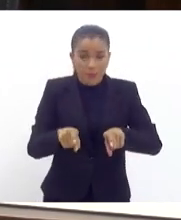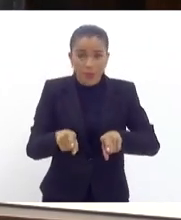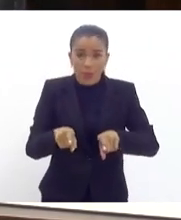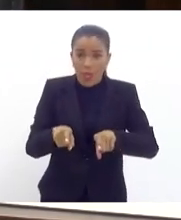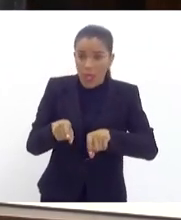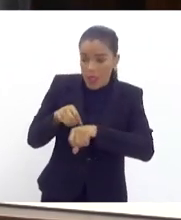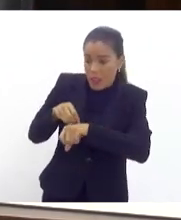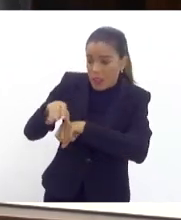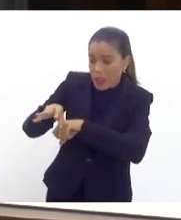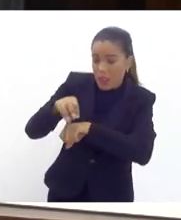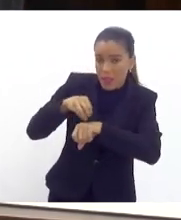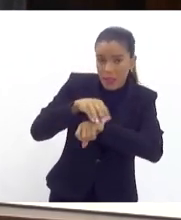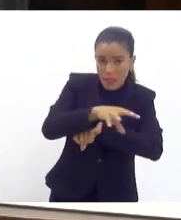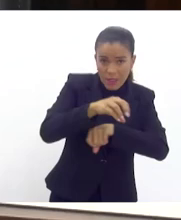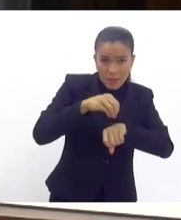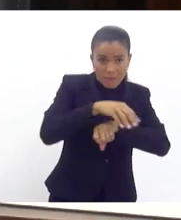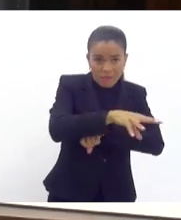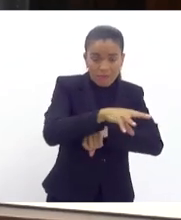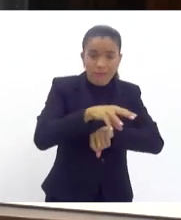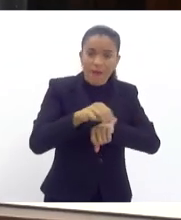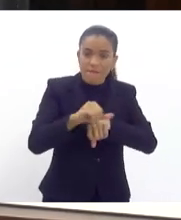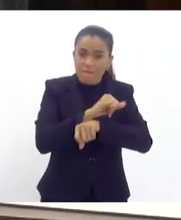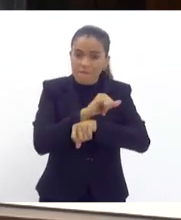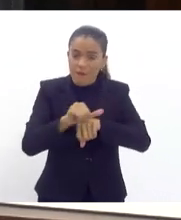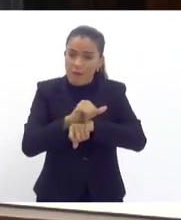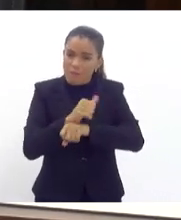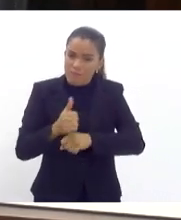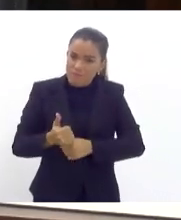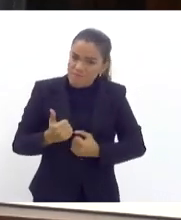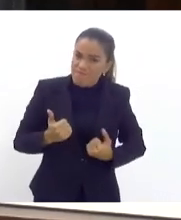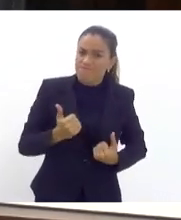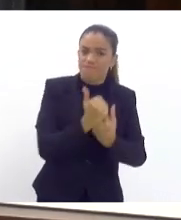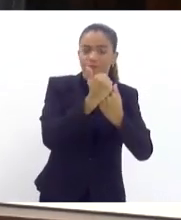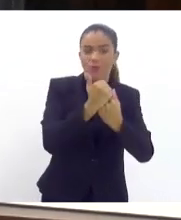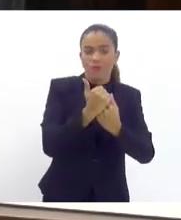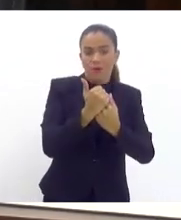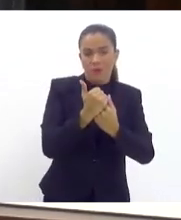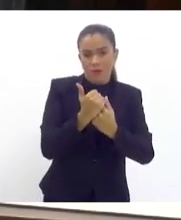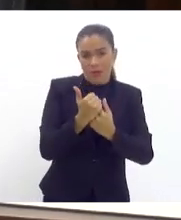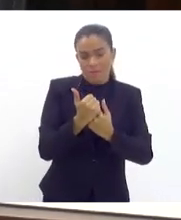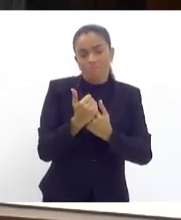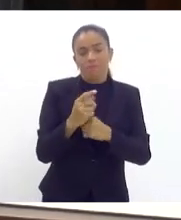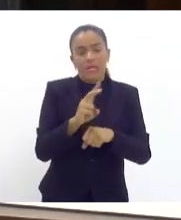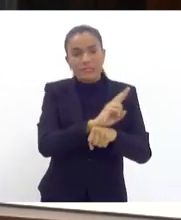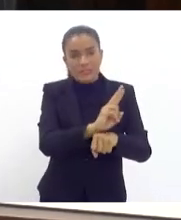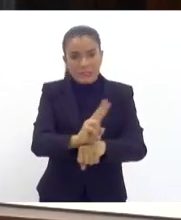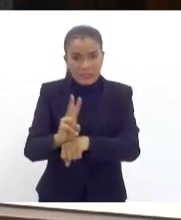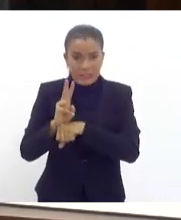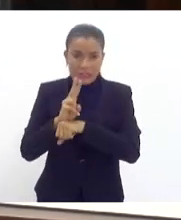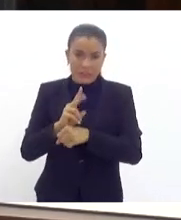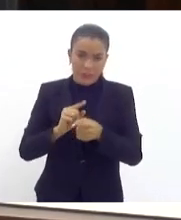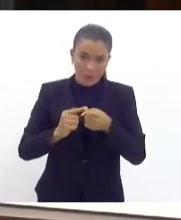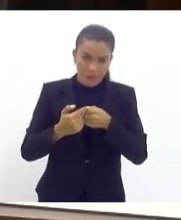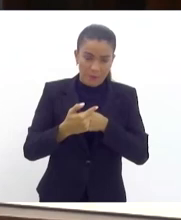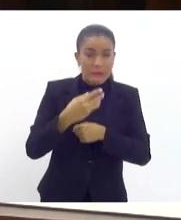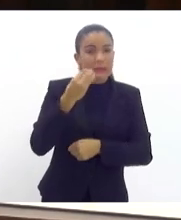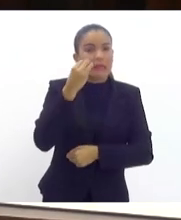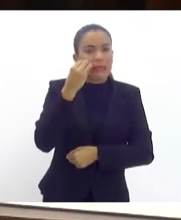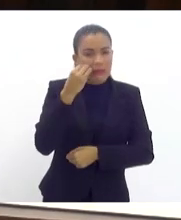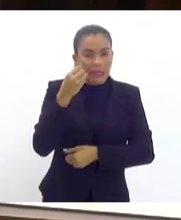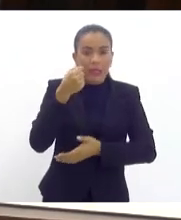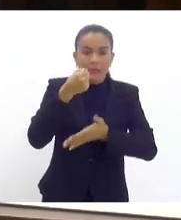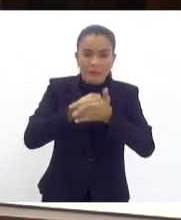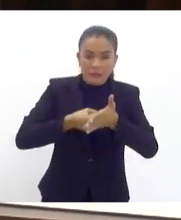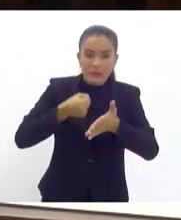ferramentas ampliar a sensação de segurança fortalecer os equipamentos de segurança no bairro e assim tentei fazê-lo